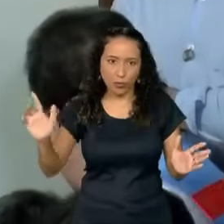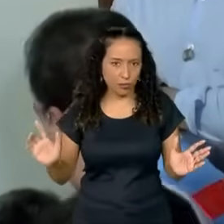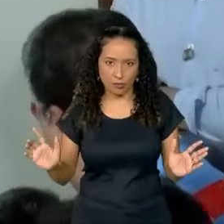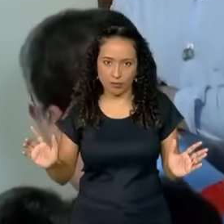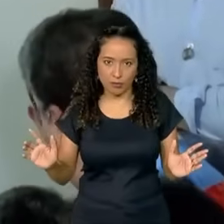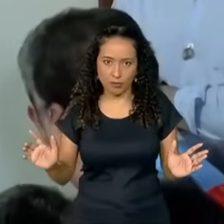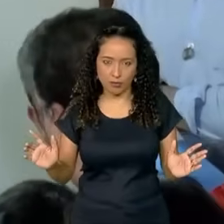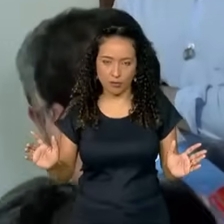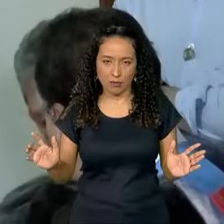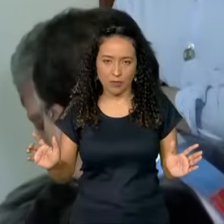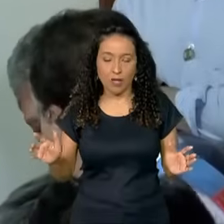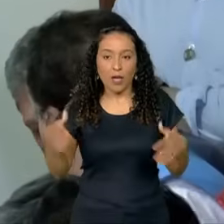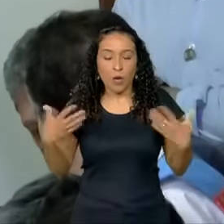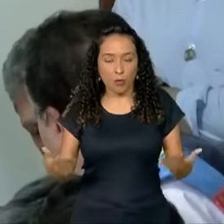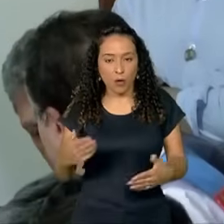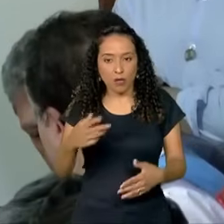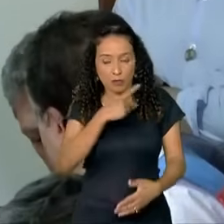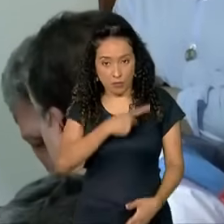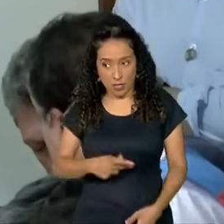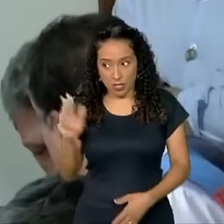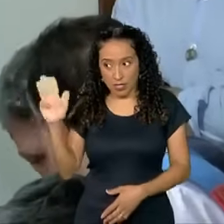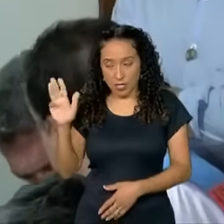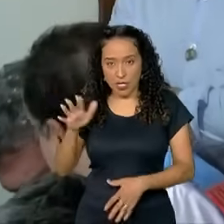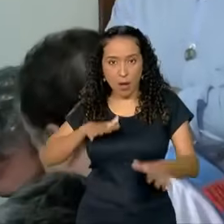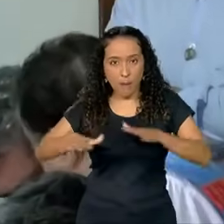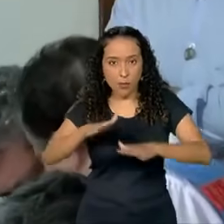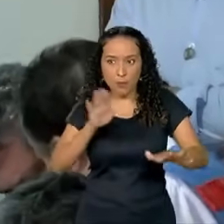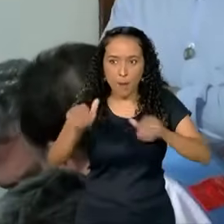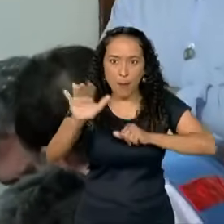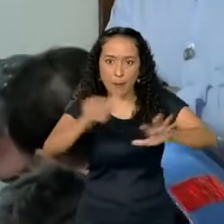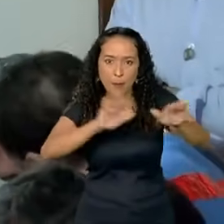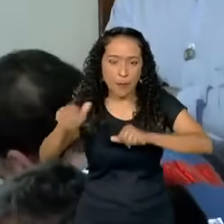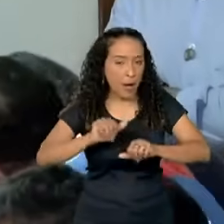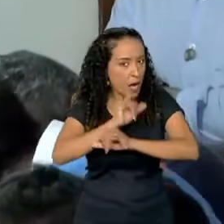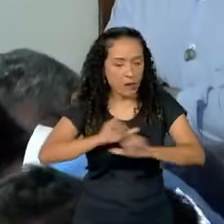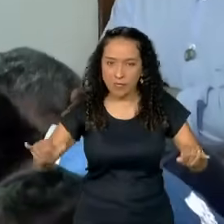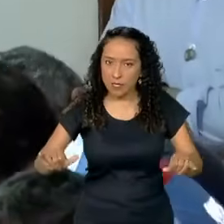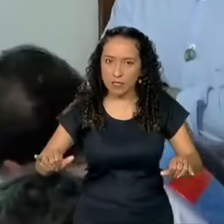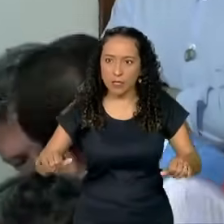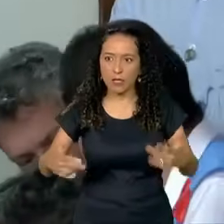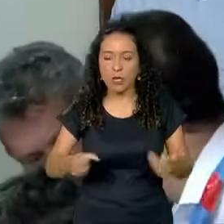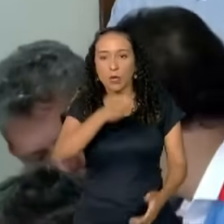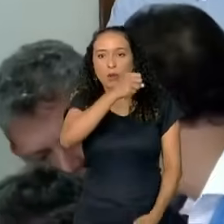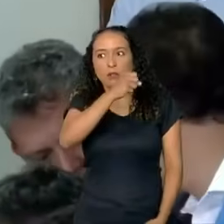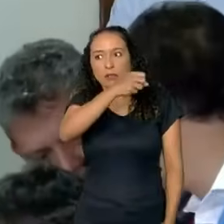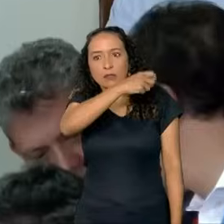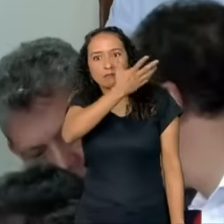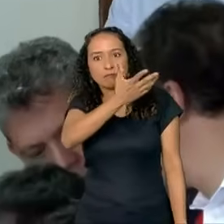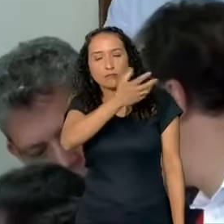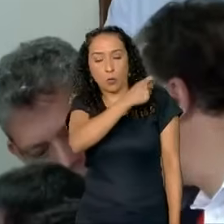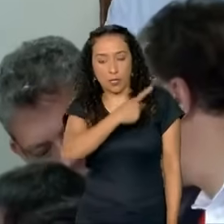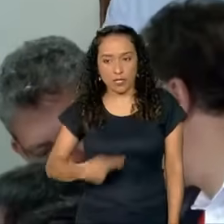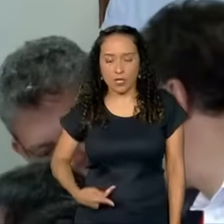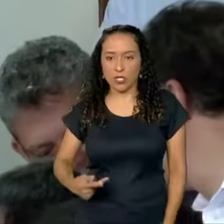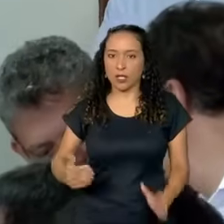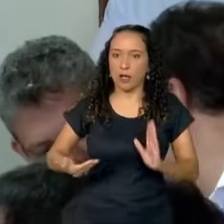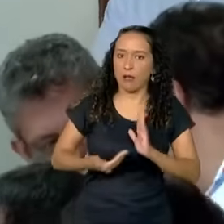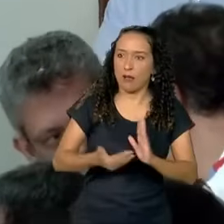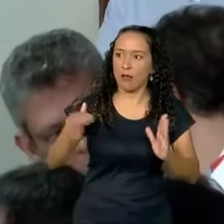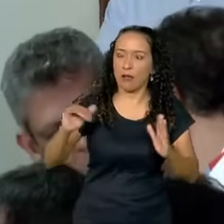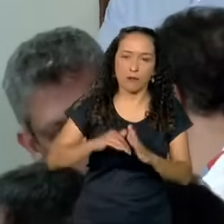o presidente Lula mobiliza o presidente do Congresso Nacional, da Câmara Federal, certo, do Tribunal de Contas,